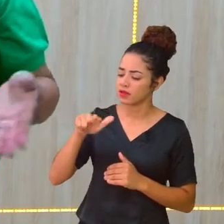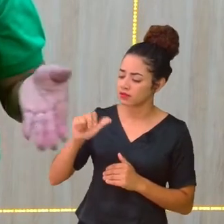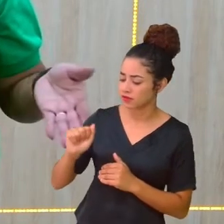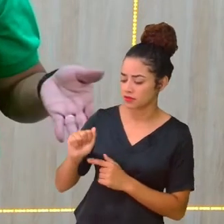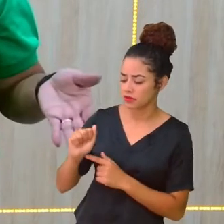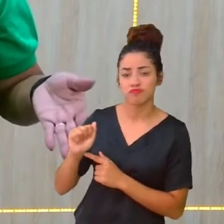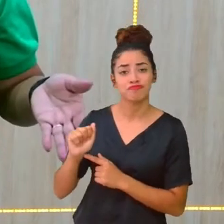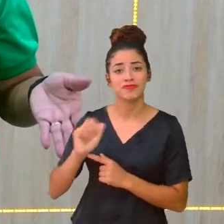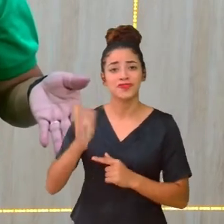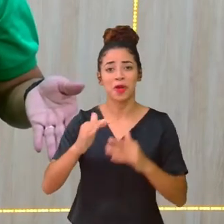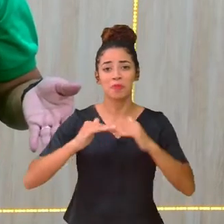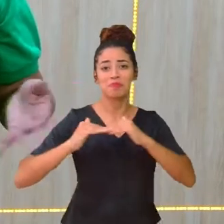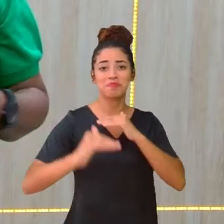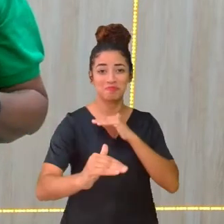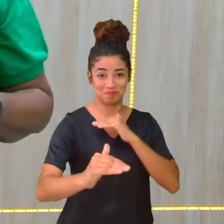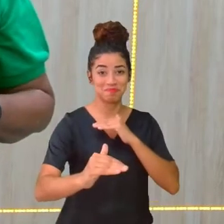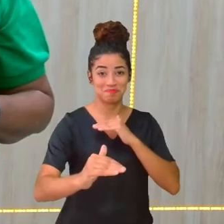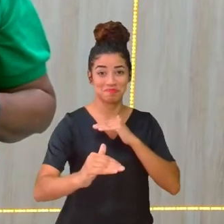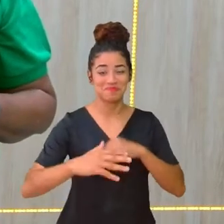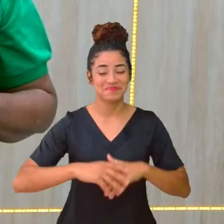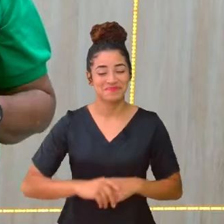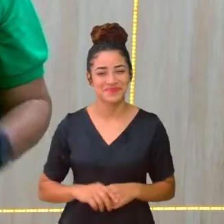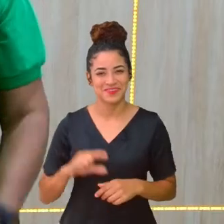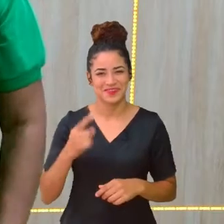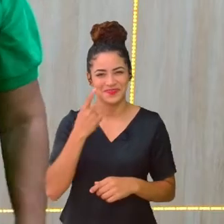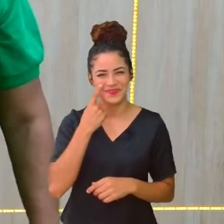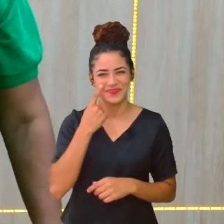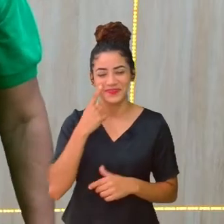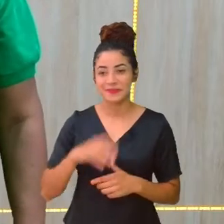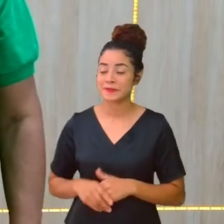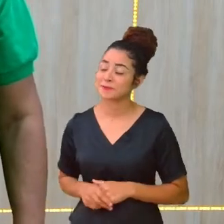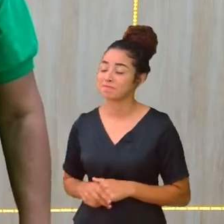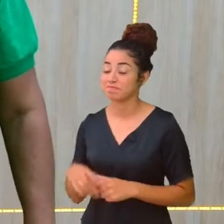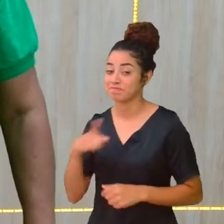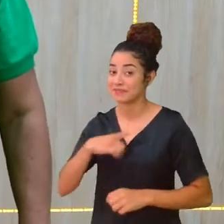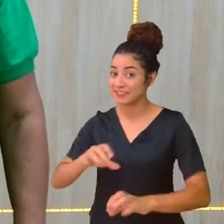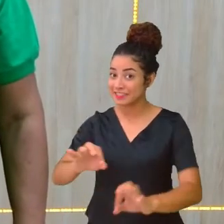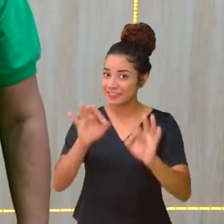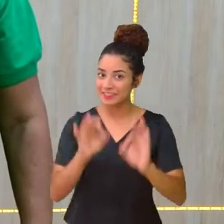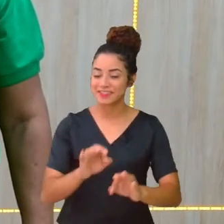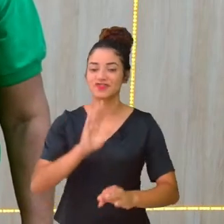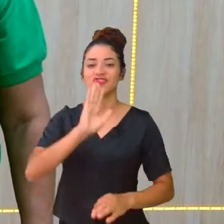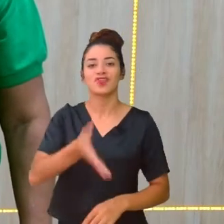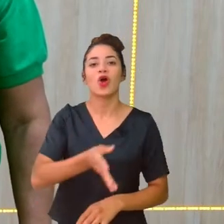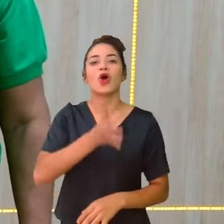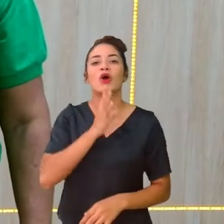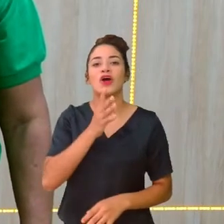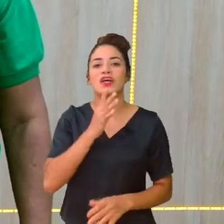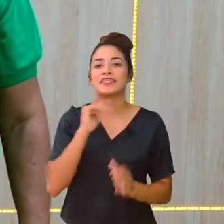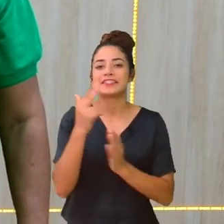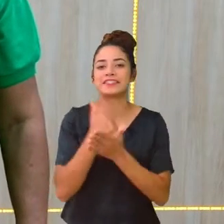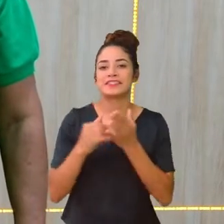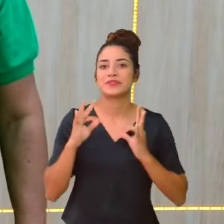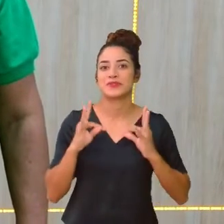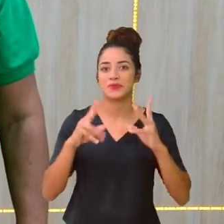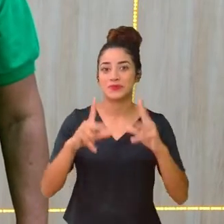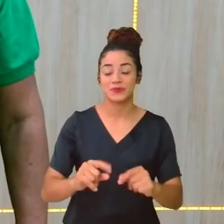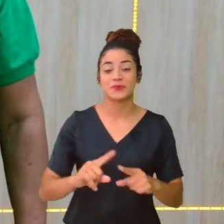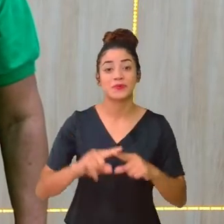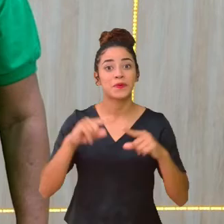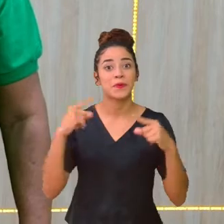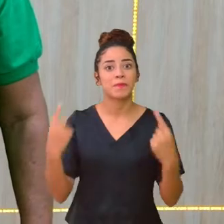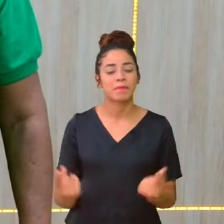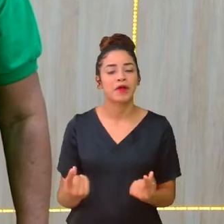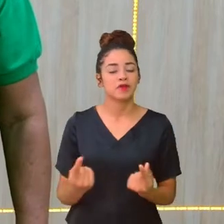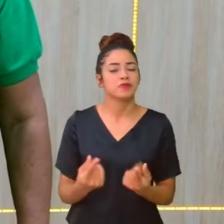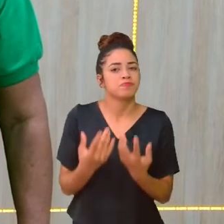ela fica no plano, não é? Vamos dar uma olhada? Tenho certeza que vocês já conhecem todas essas figuras, mas